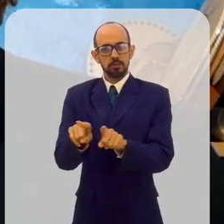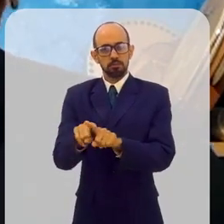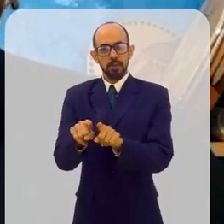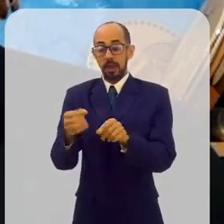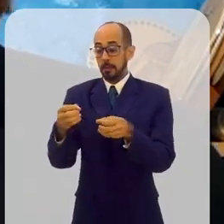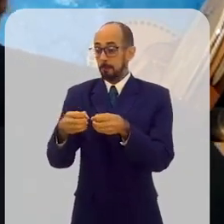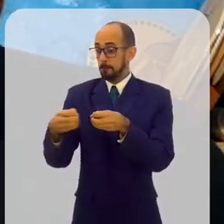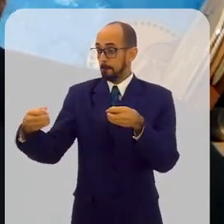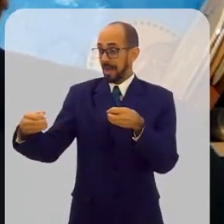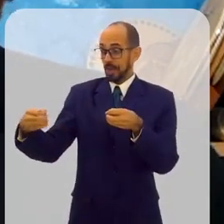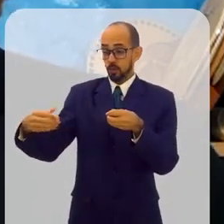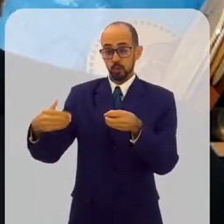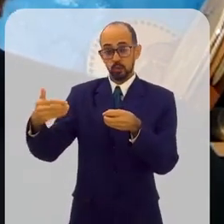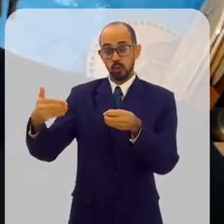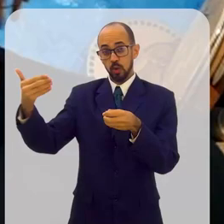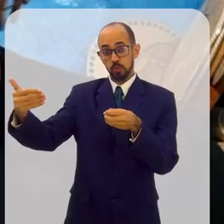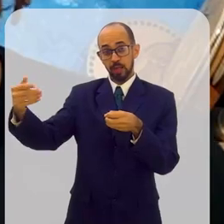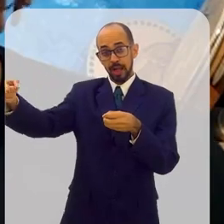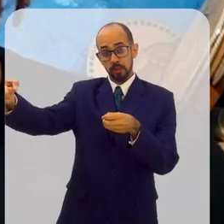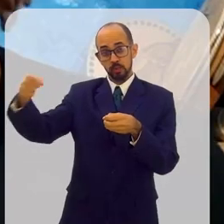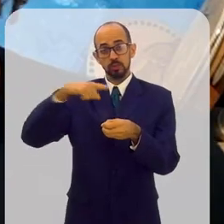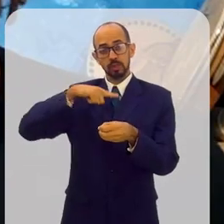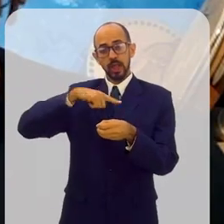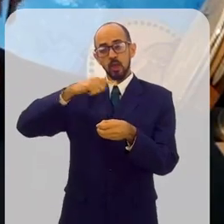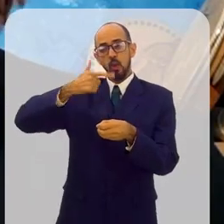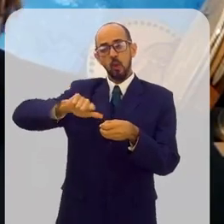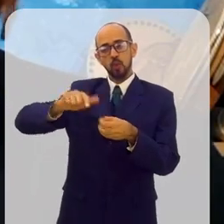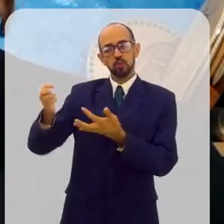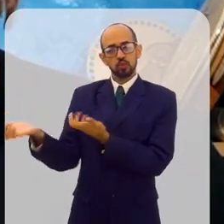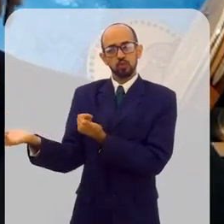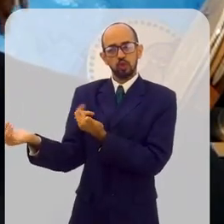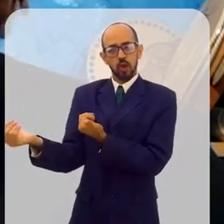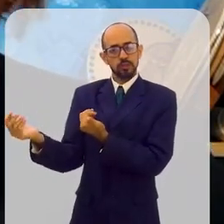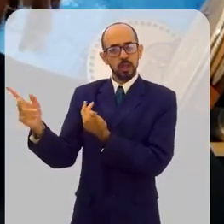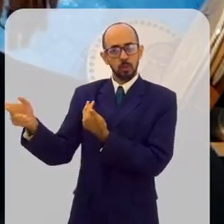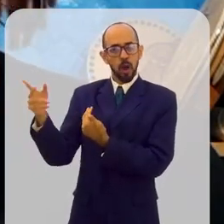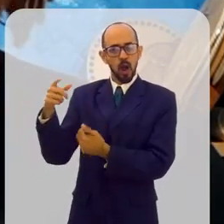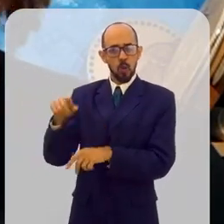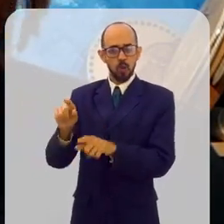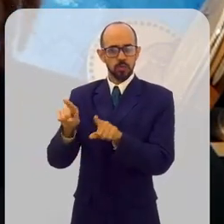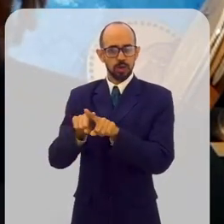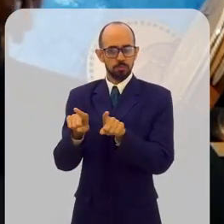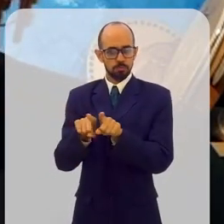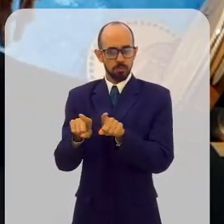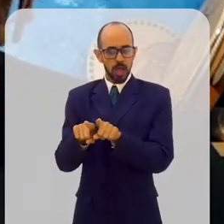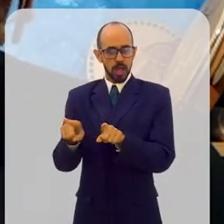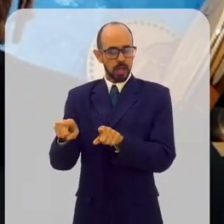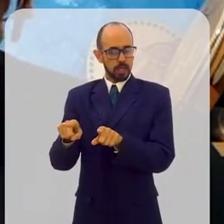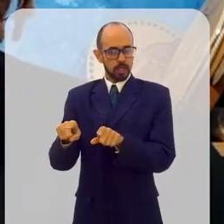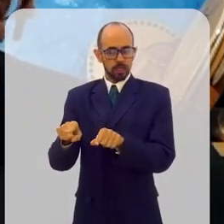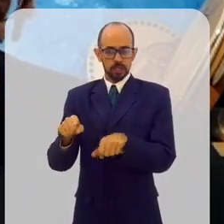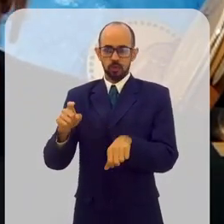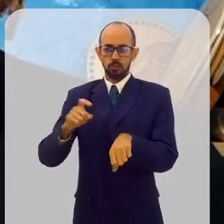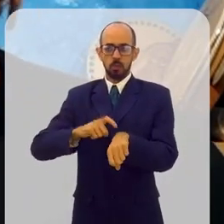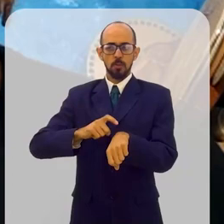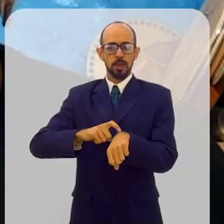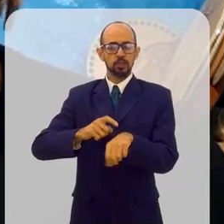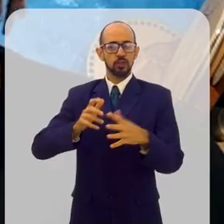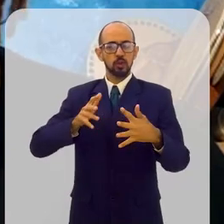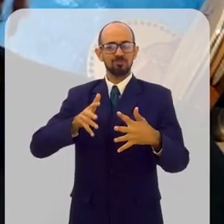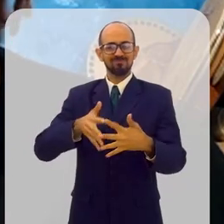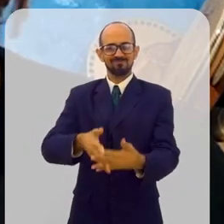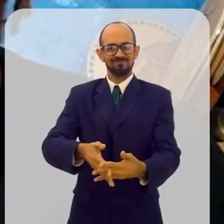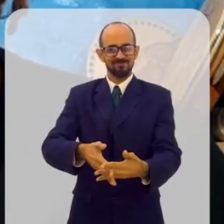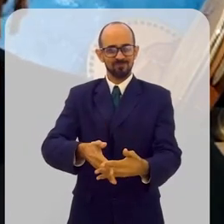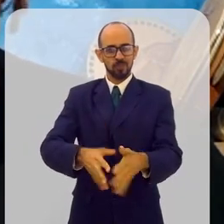processos da vida, mas a poucos metros dali, do outro lado, tem outros tantos jovens como você, né, que em algum